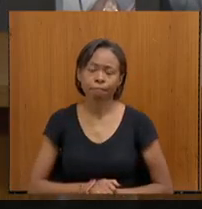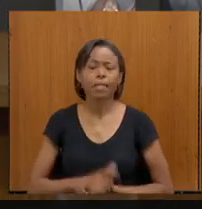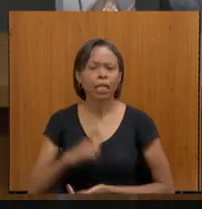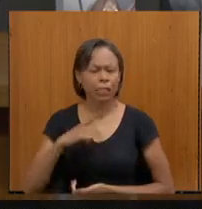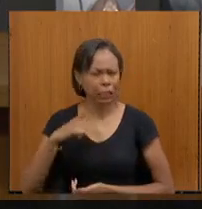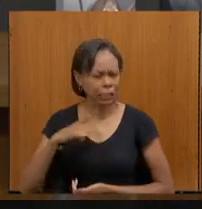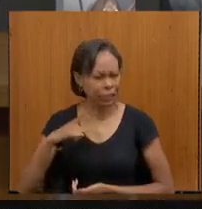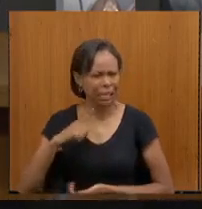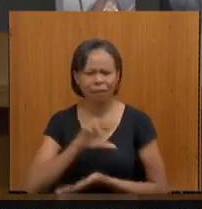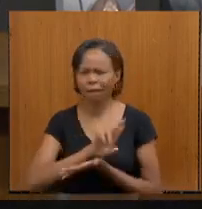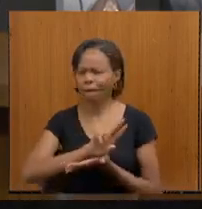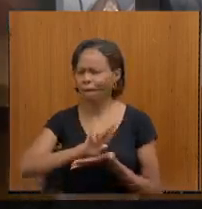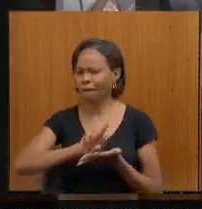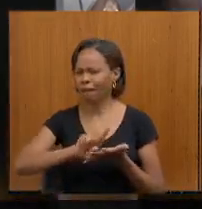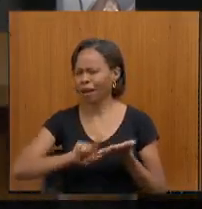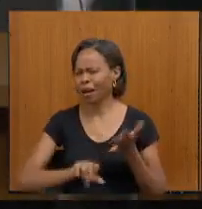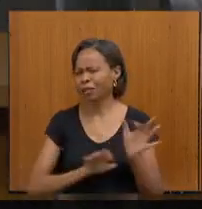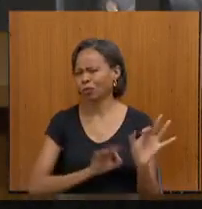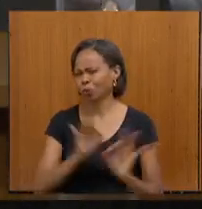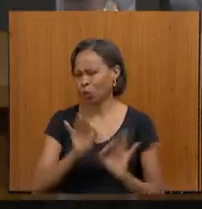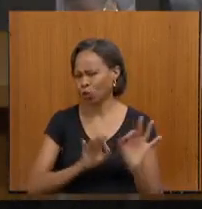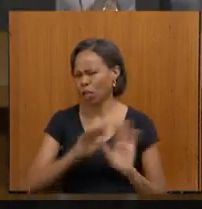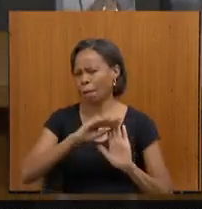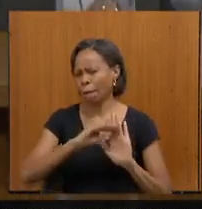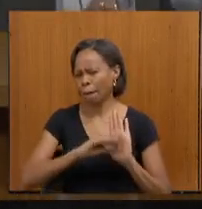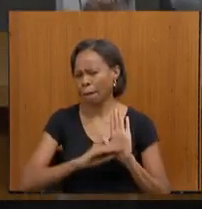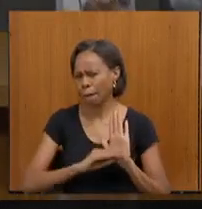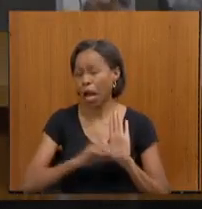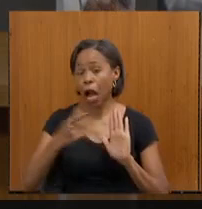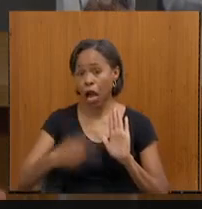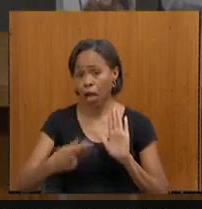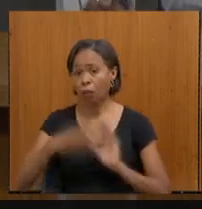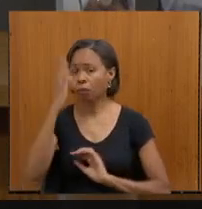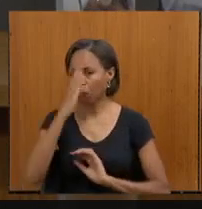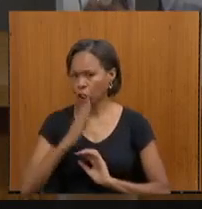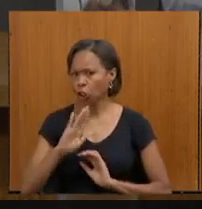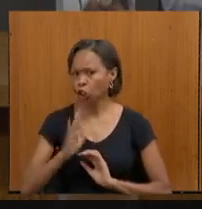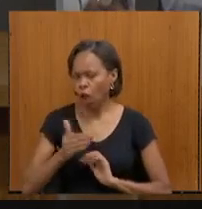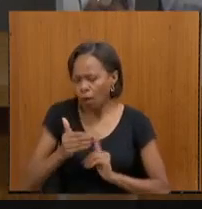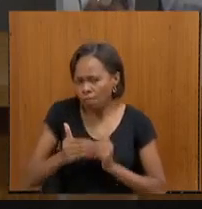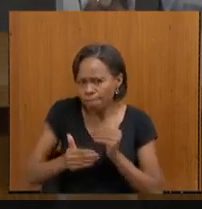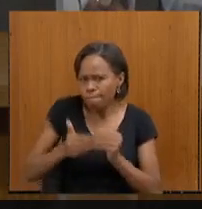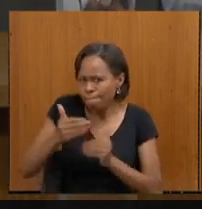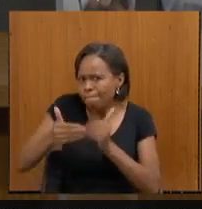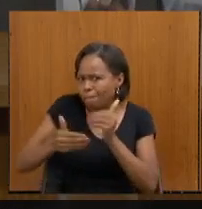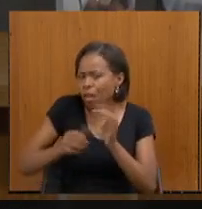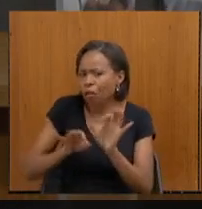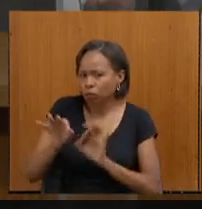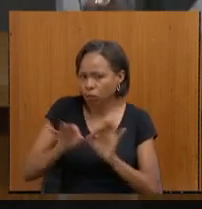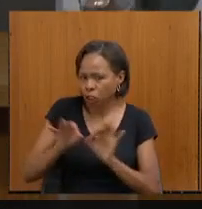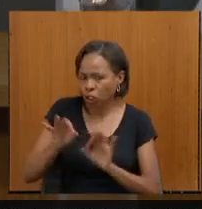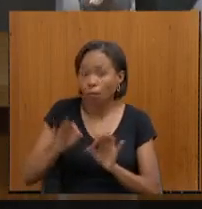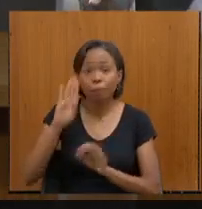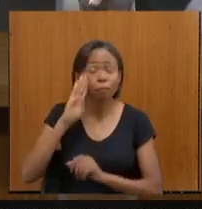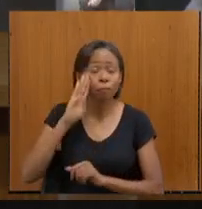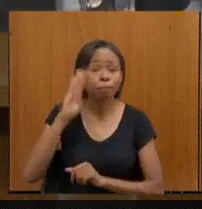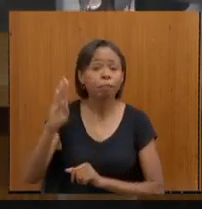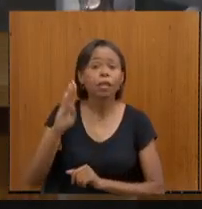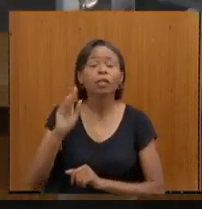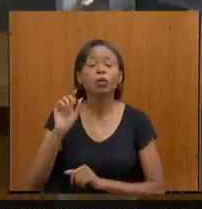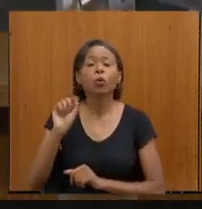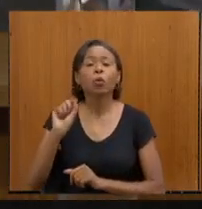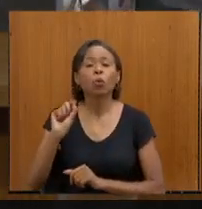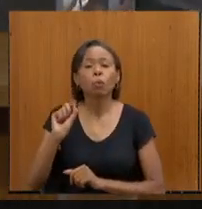muitos projetos estamos alguns projetos já em andamento aqui no Brasil principalmente xeric's atrás de se